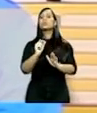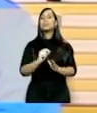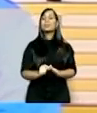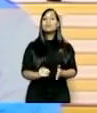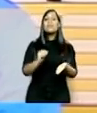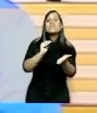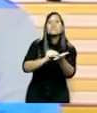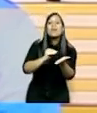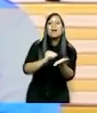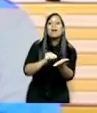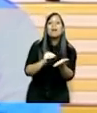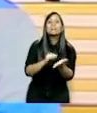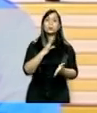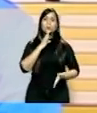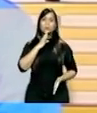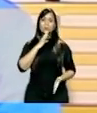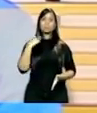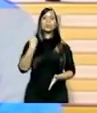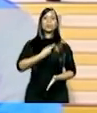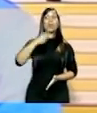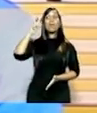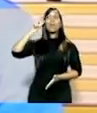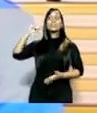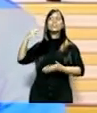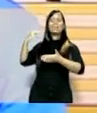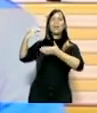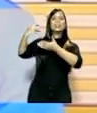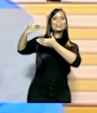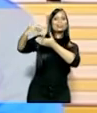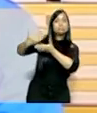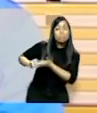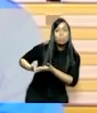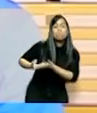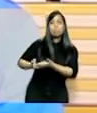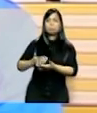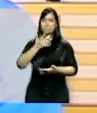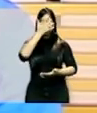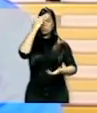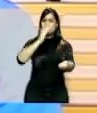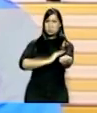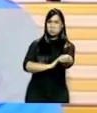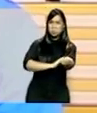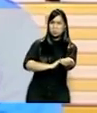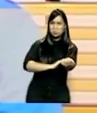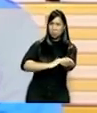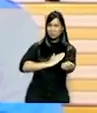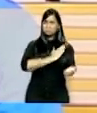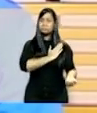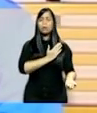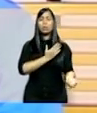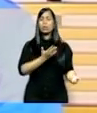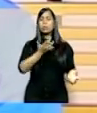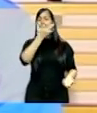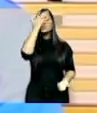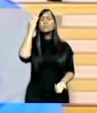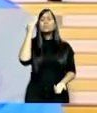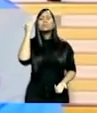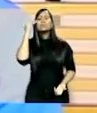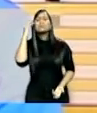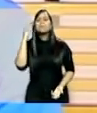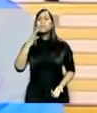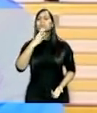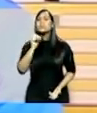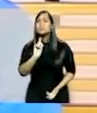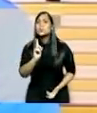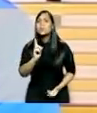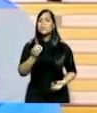ignorância em relação às nossas origens históricas, porque o racista, antes de qualquer outra coisa, ele é uma pessoa mal informada, ele é uma pessoa que ignora